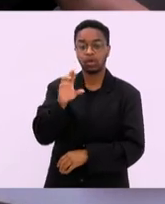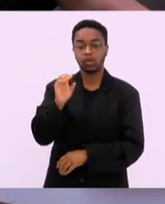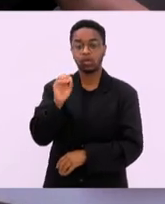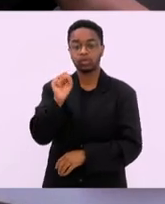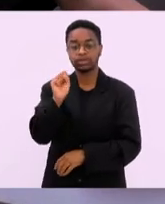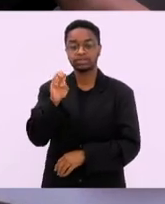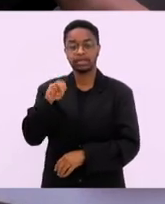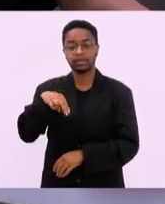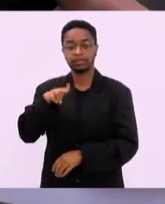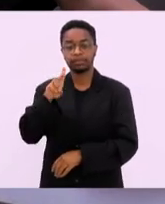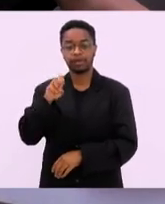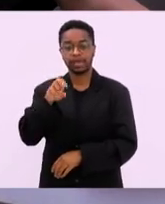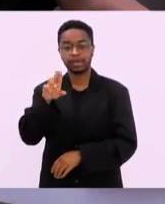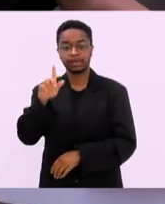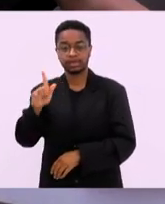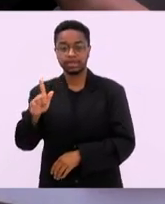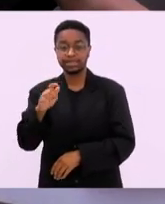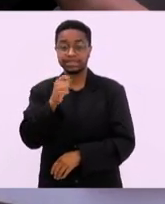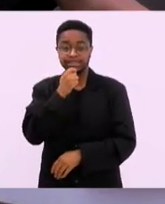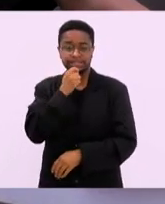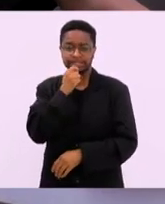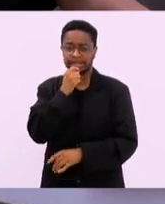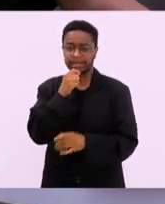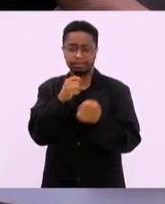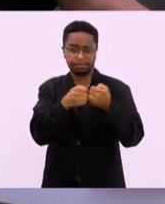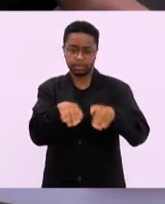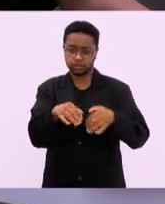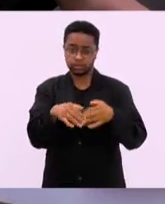nenhum impacto, que já passaram aos quilos aqui.